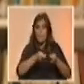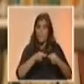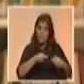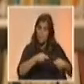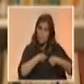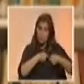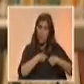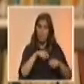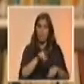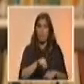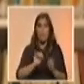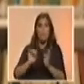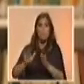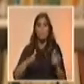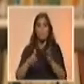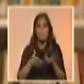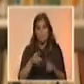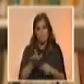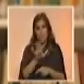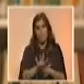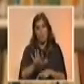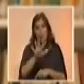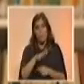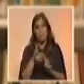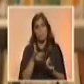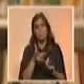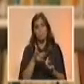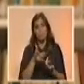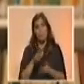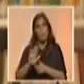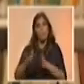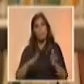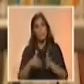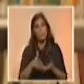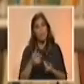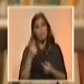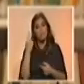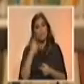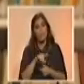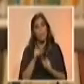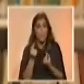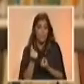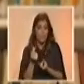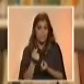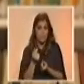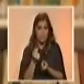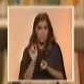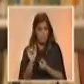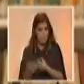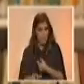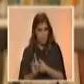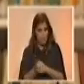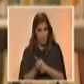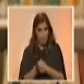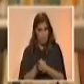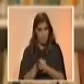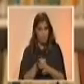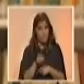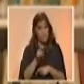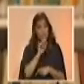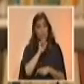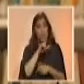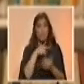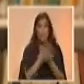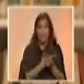produzir de maneira a que a sua produção saia a um preço mais económico. E, portanto, isso pode